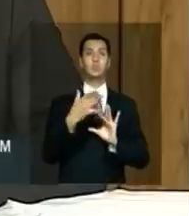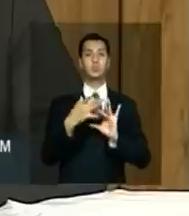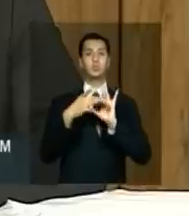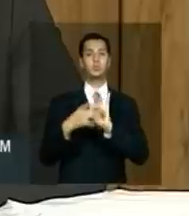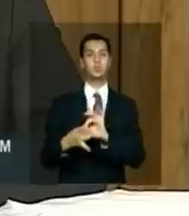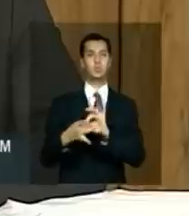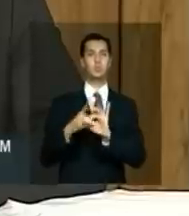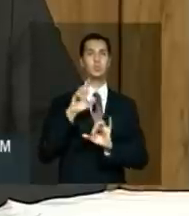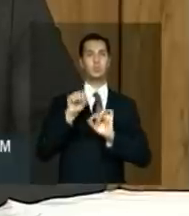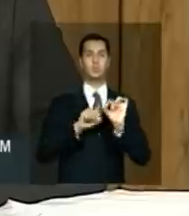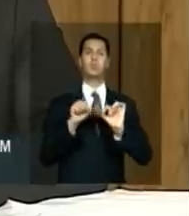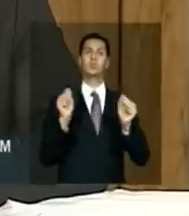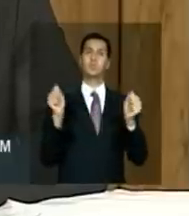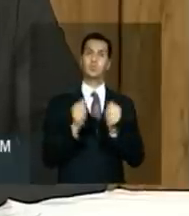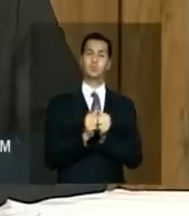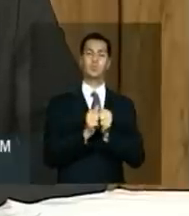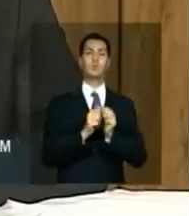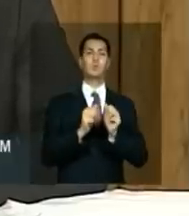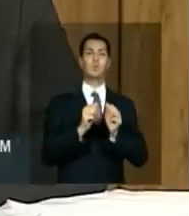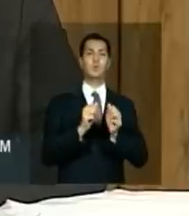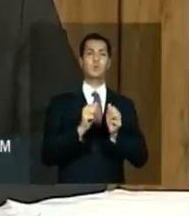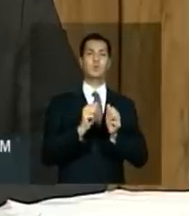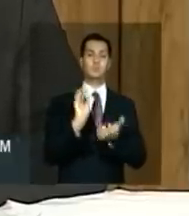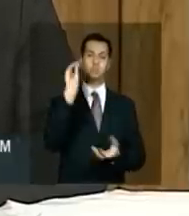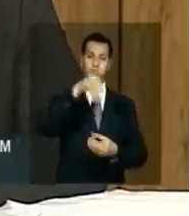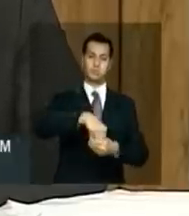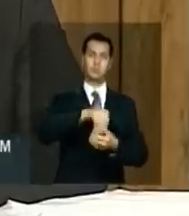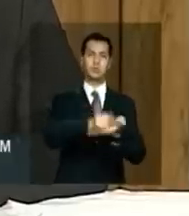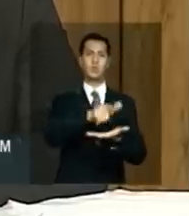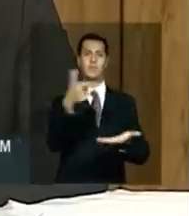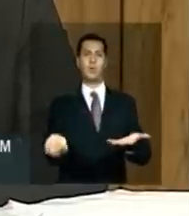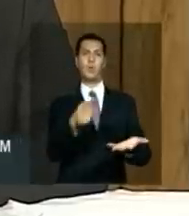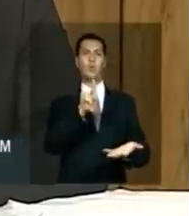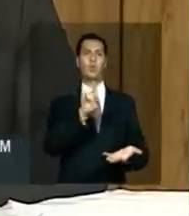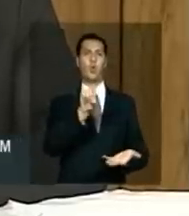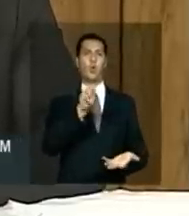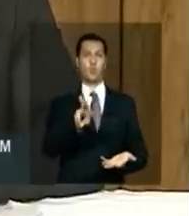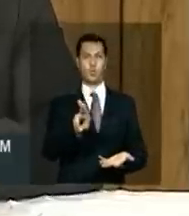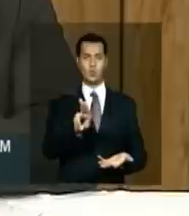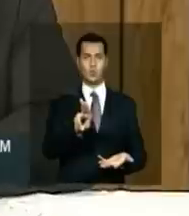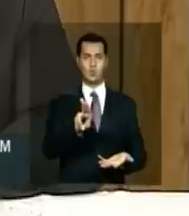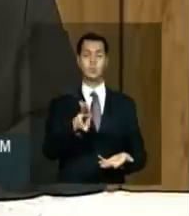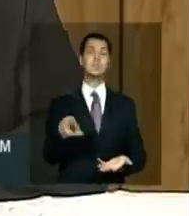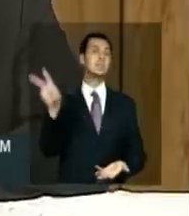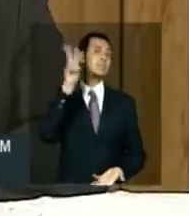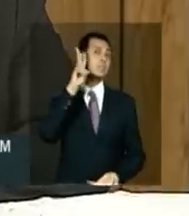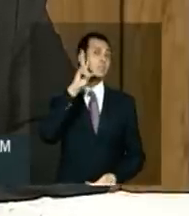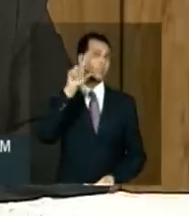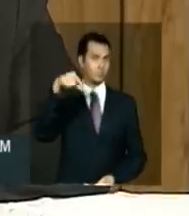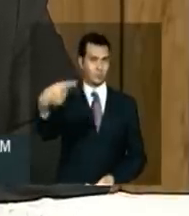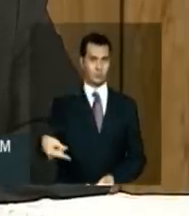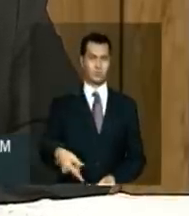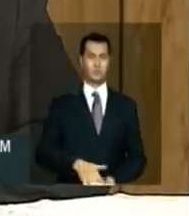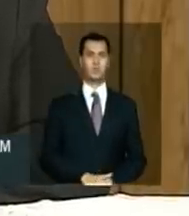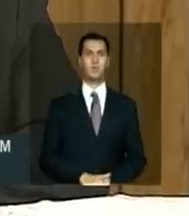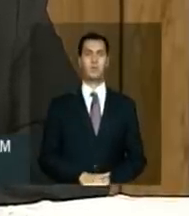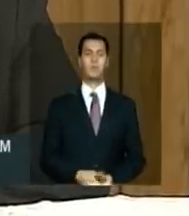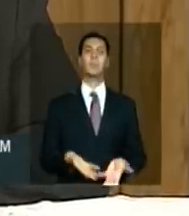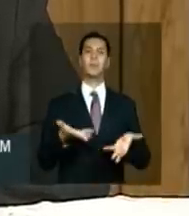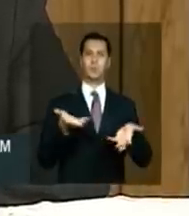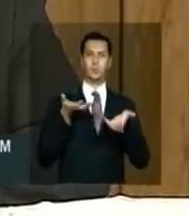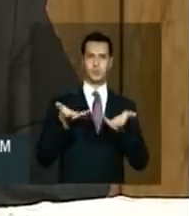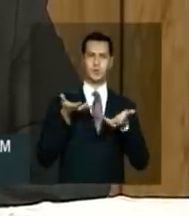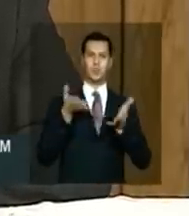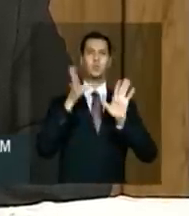publicação dos vetos na segunda-feira eu gostaria de destacar em particular entre os diversos